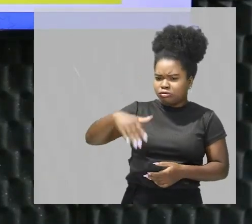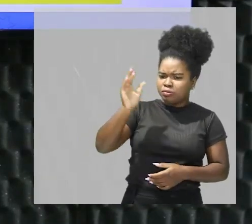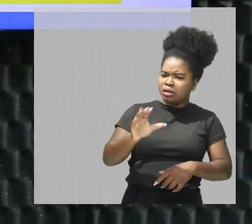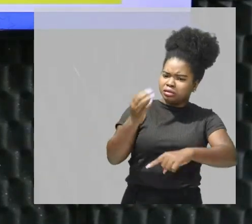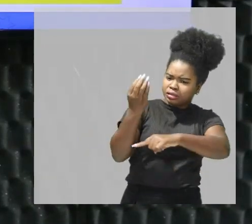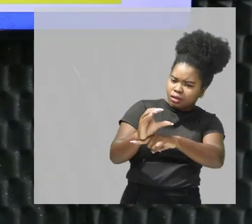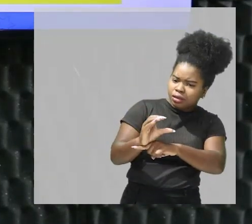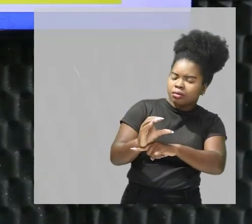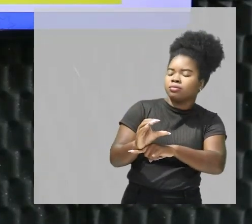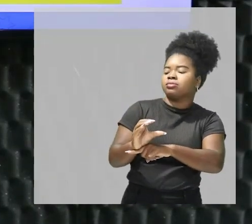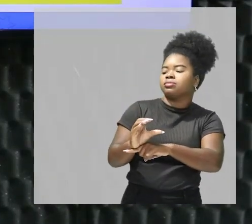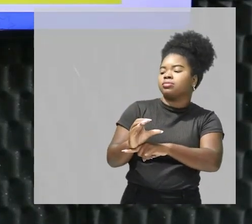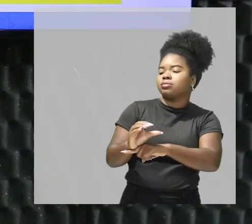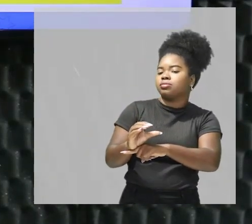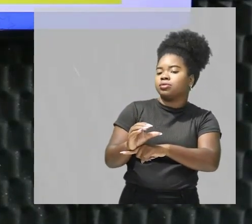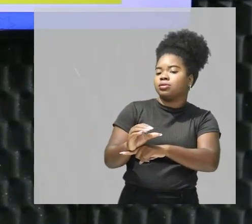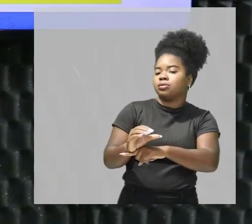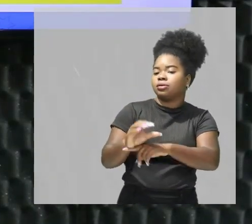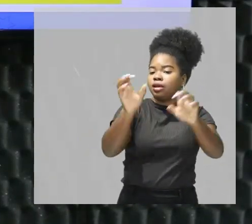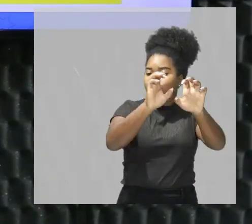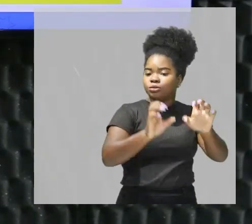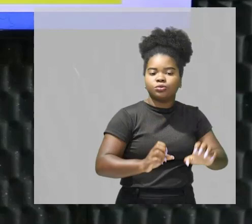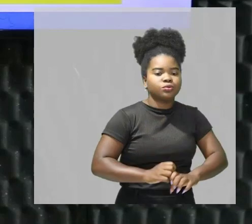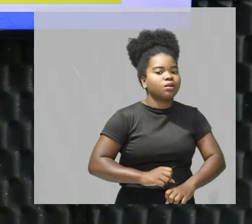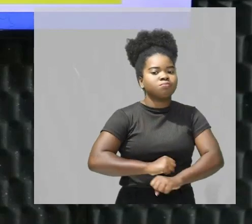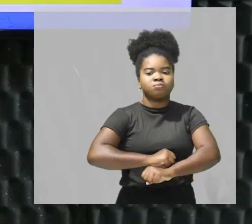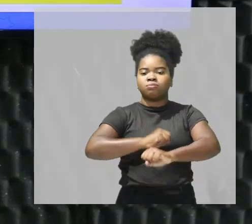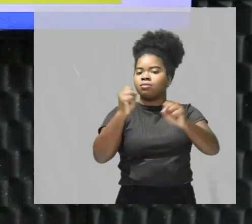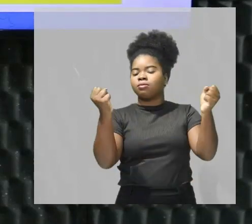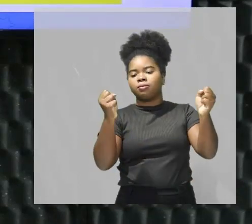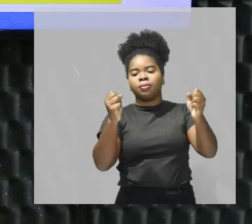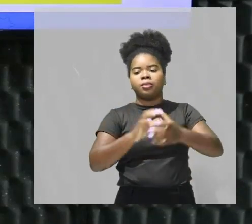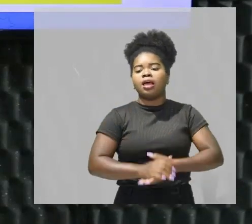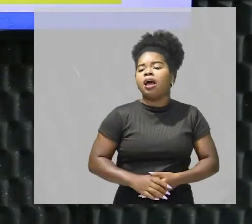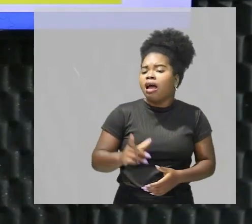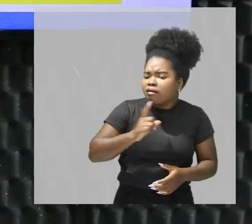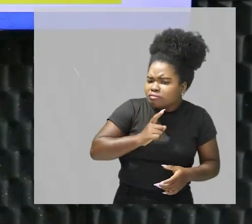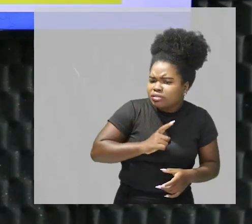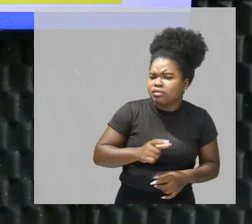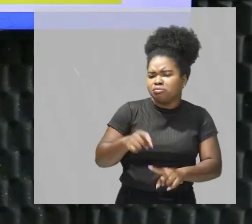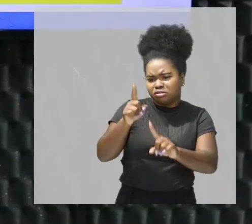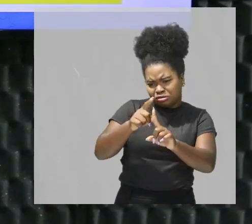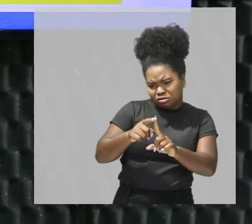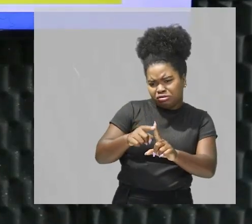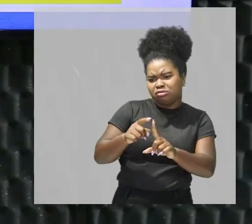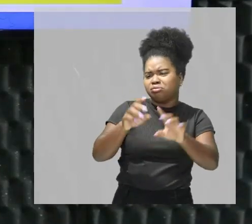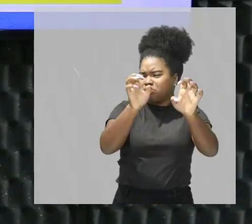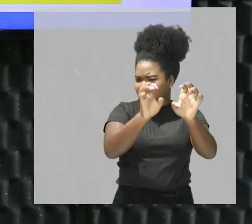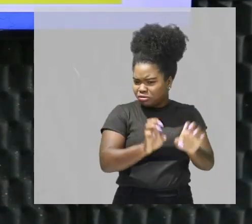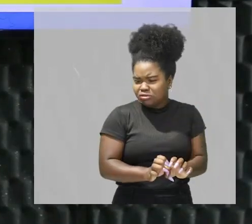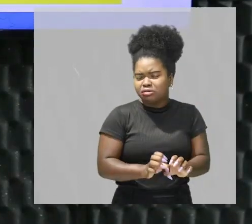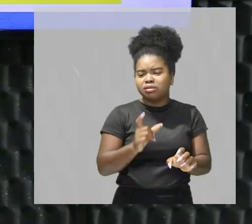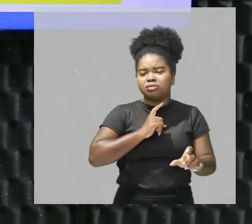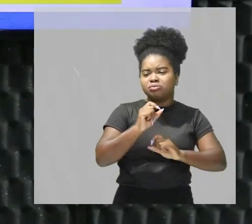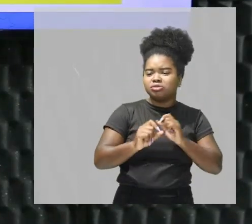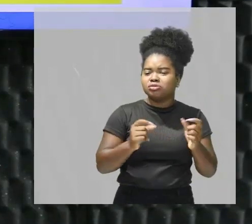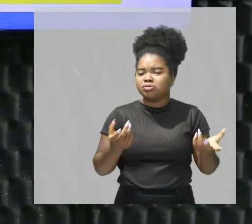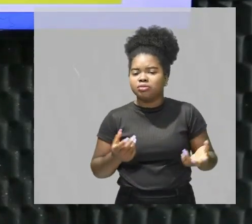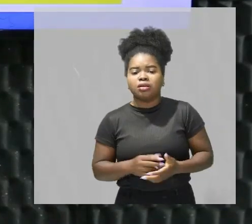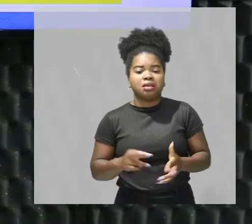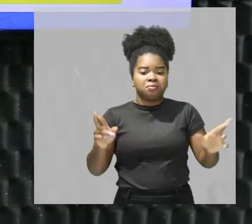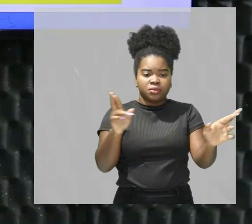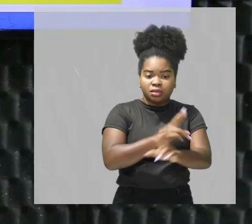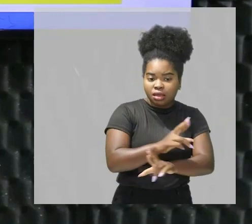a cadeia seja maior. E aí, em uma cadeia grande, eu vou ter mais pontos de interações,